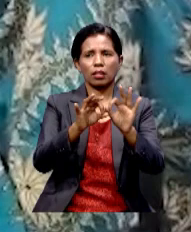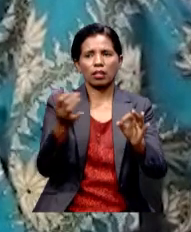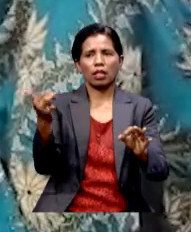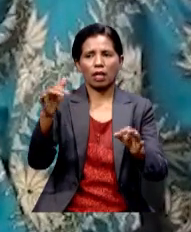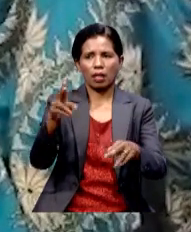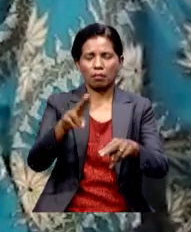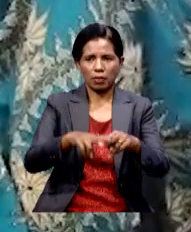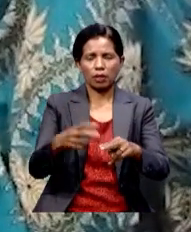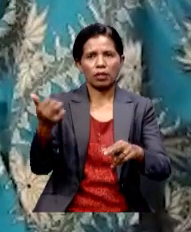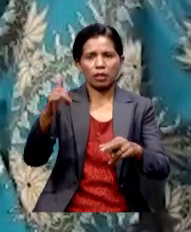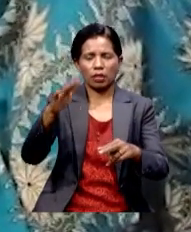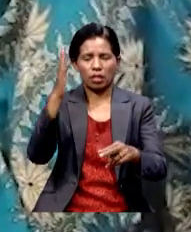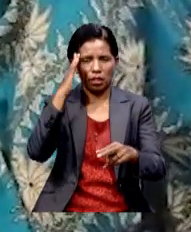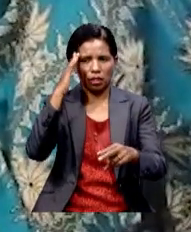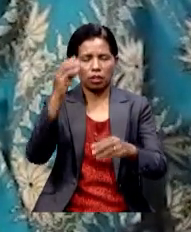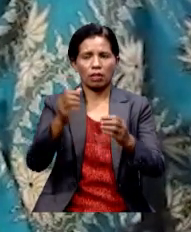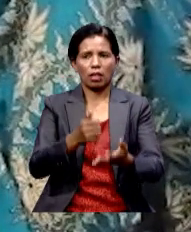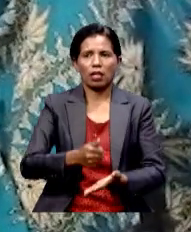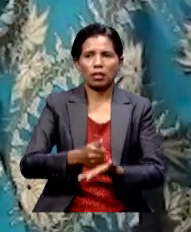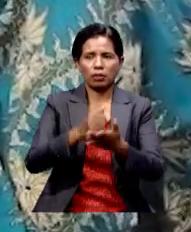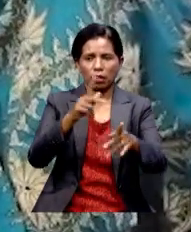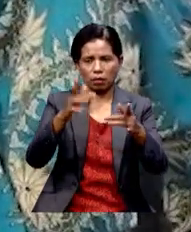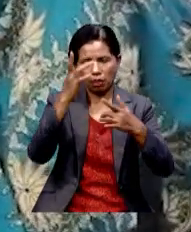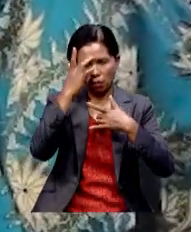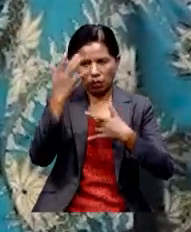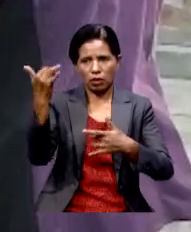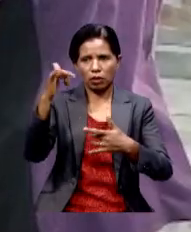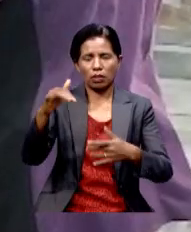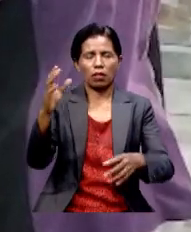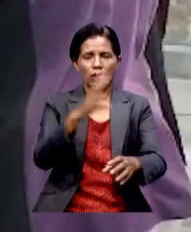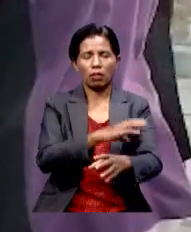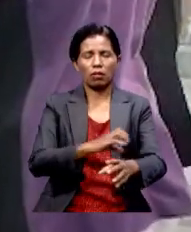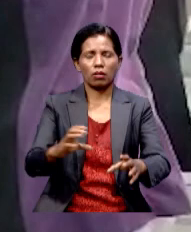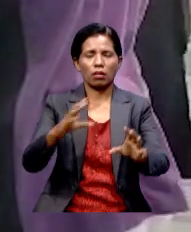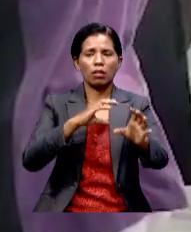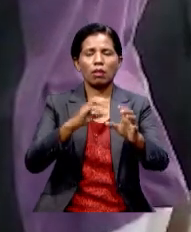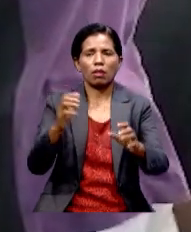sirania conhecimento, banhalau atendimento para paciente sira, o caso emergência.